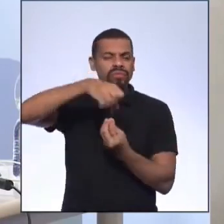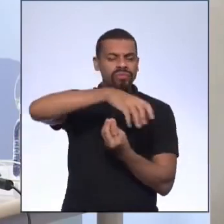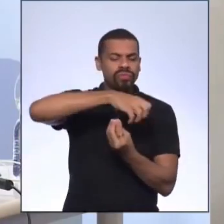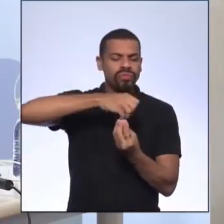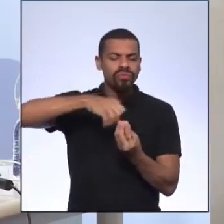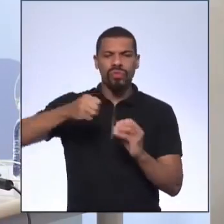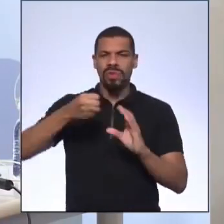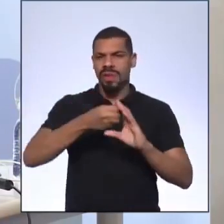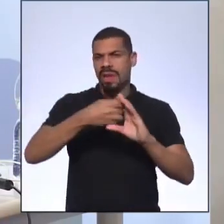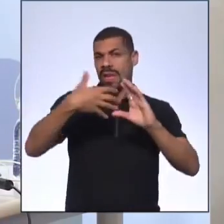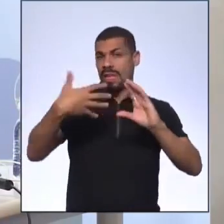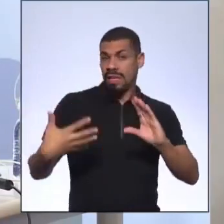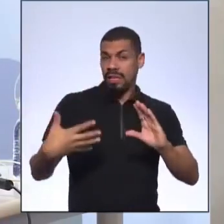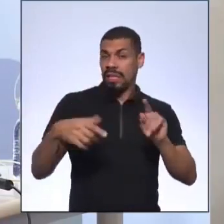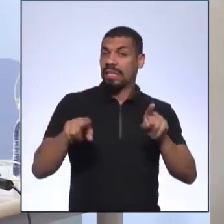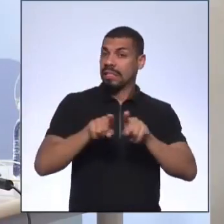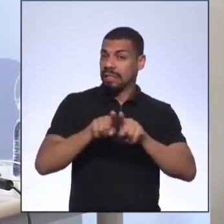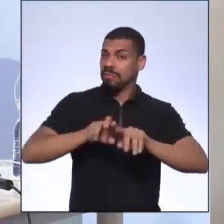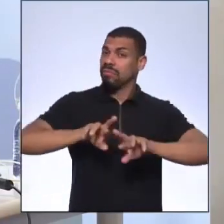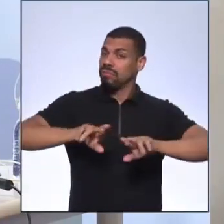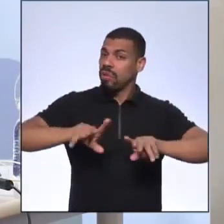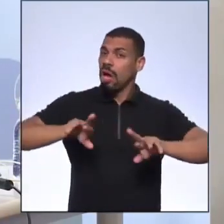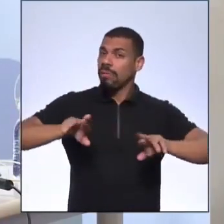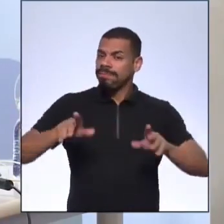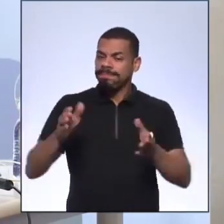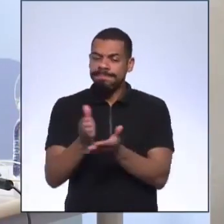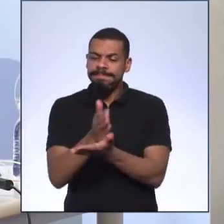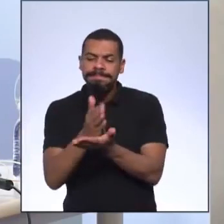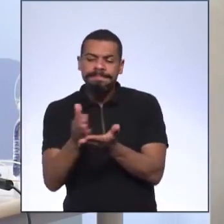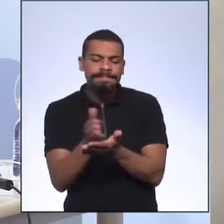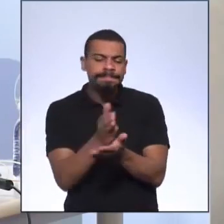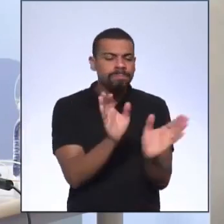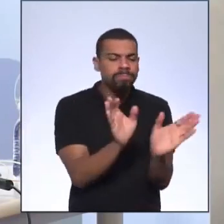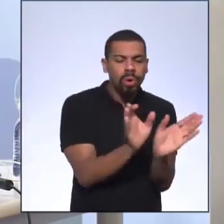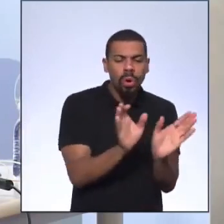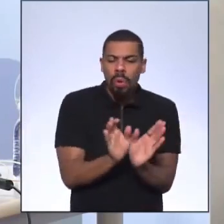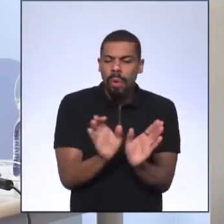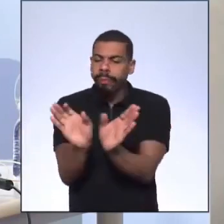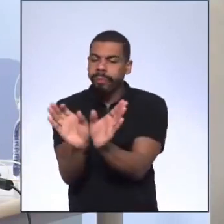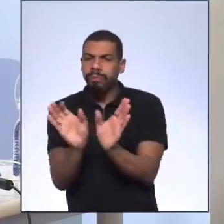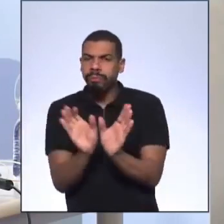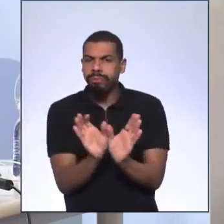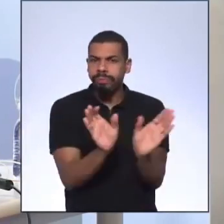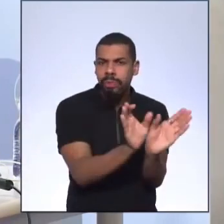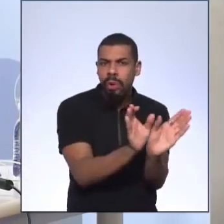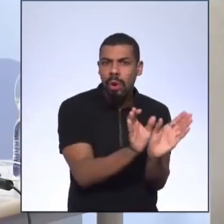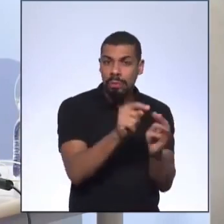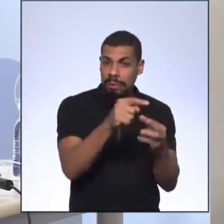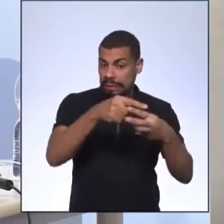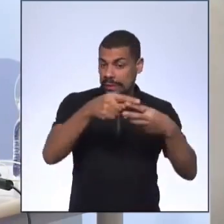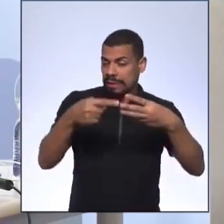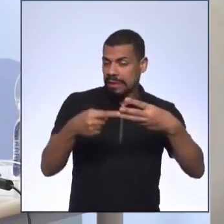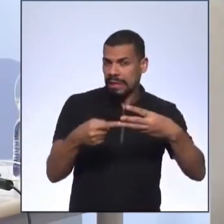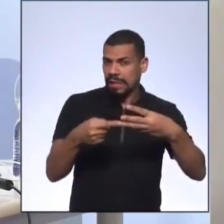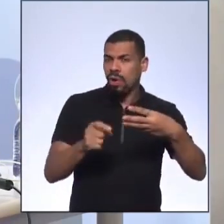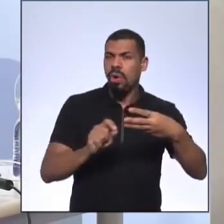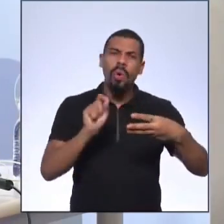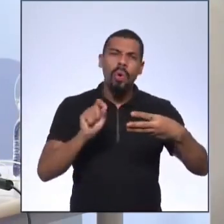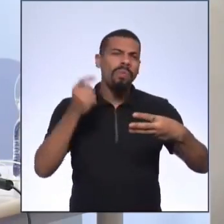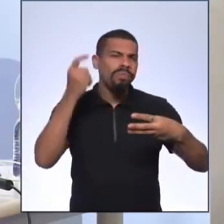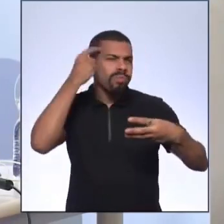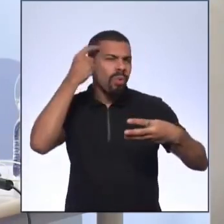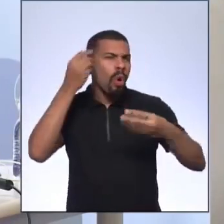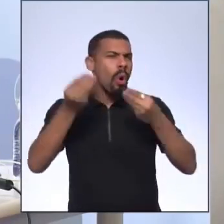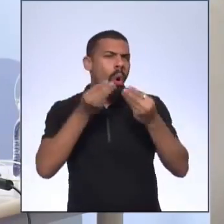características distintivas, né, que vão agrupar esses seres vivos, elas vão agrupar